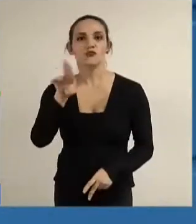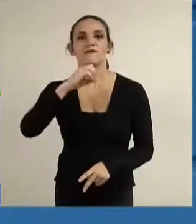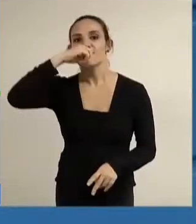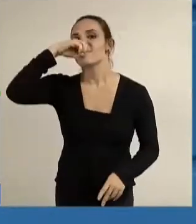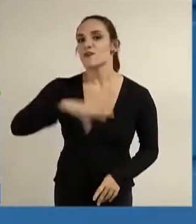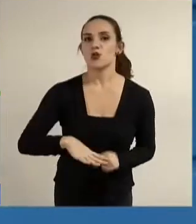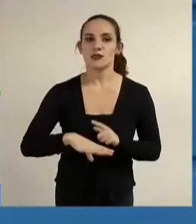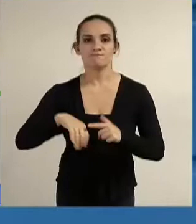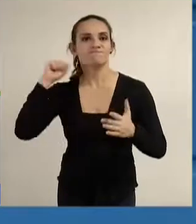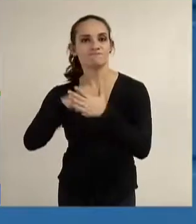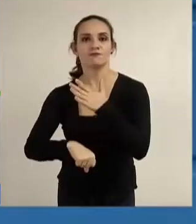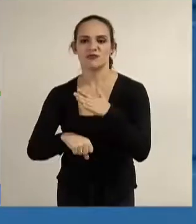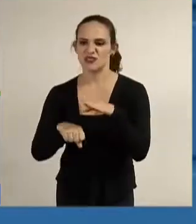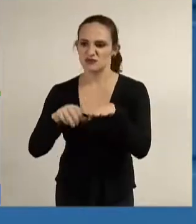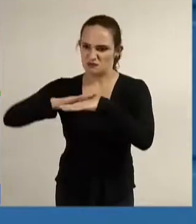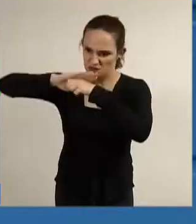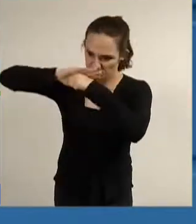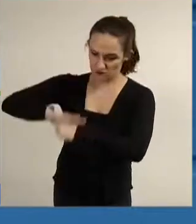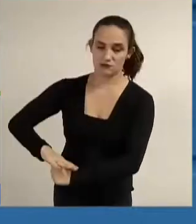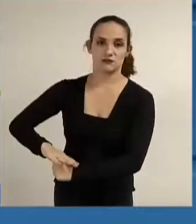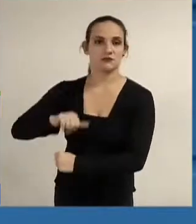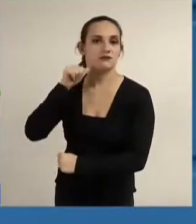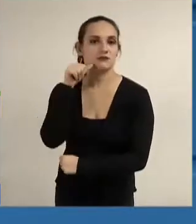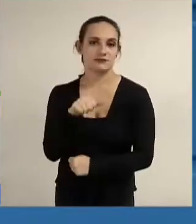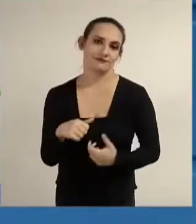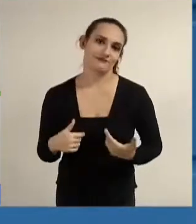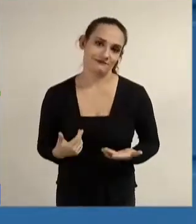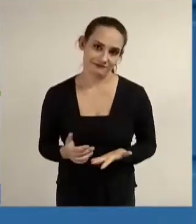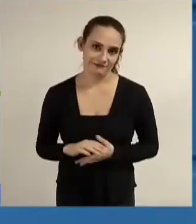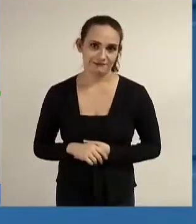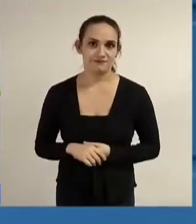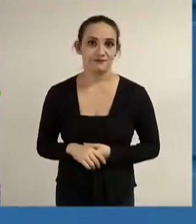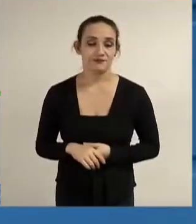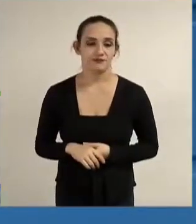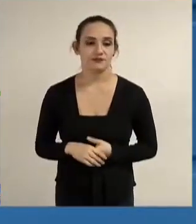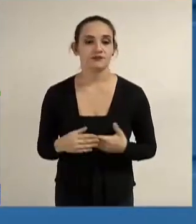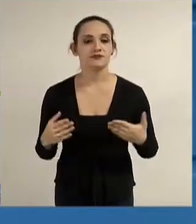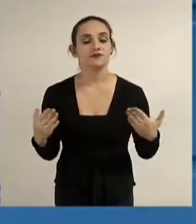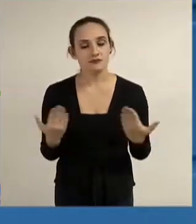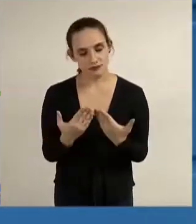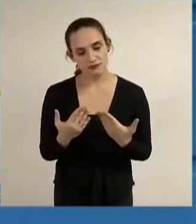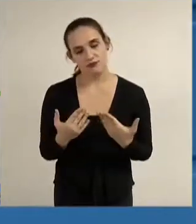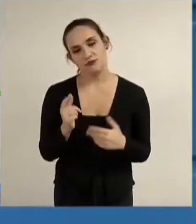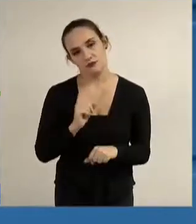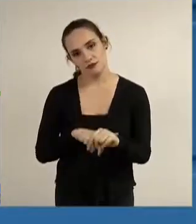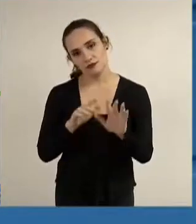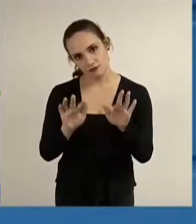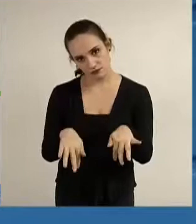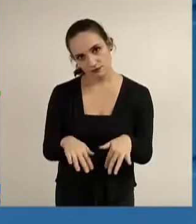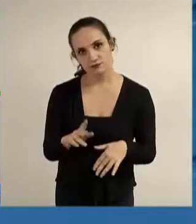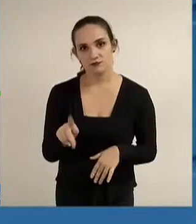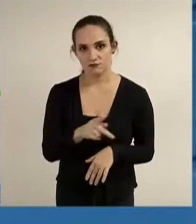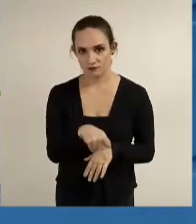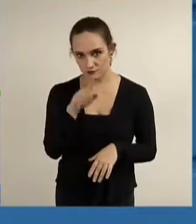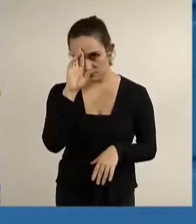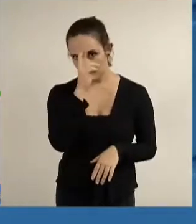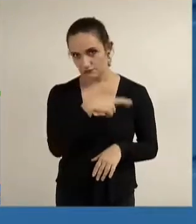violência, manter a mulher submissa a eles. E para encerrar, deputado Reinaldo,